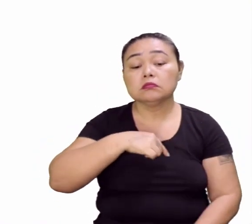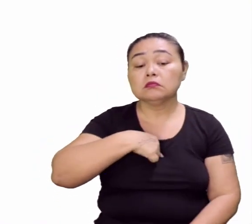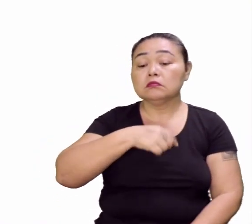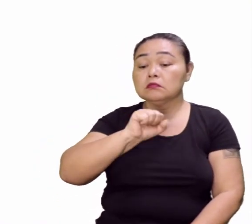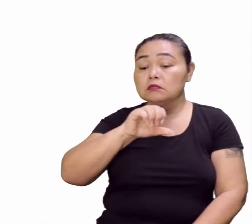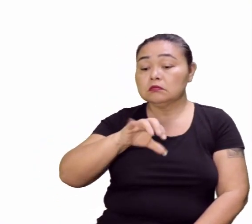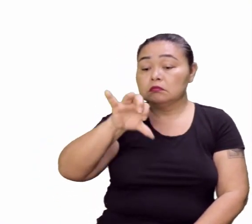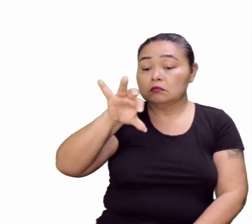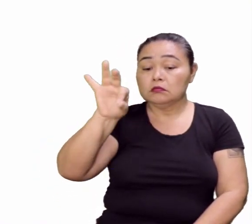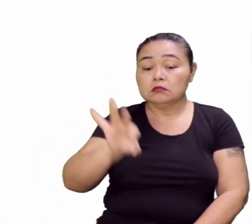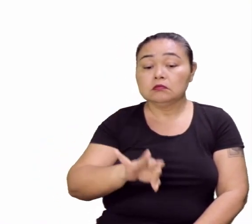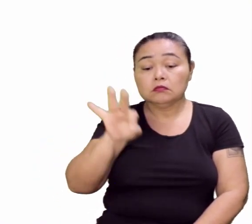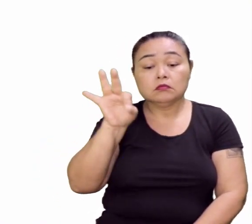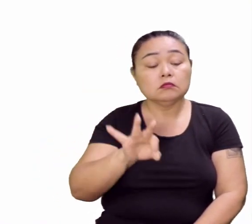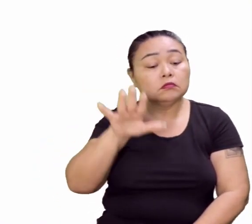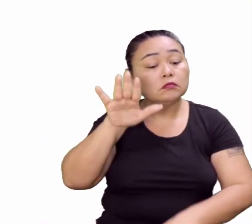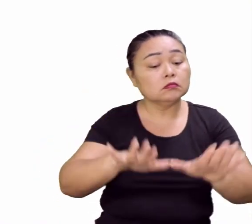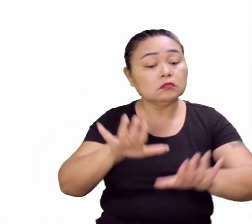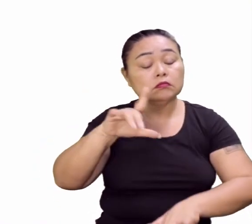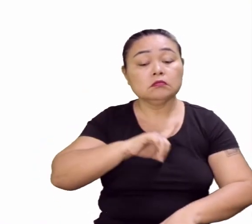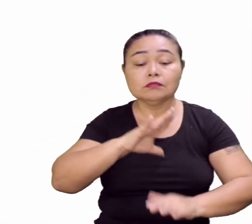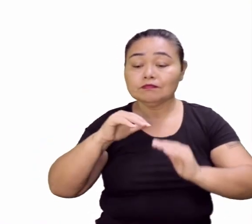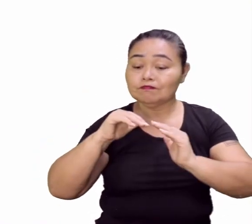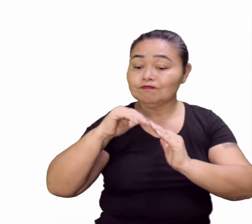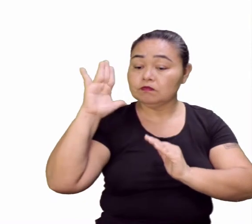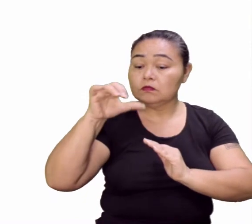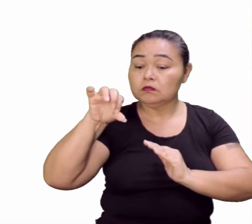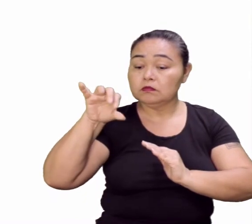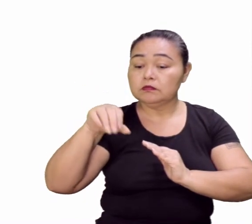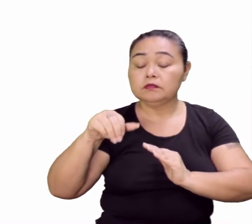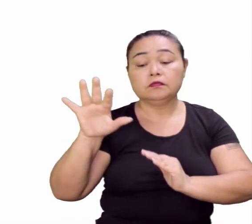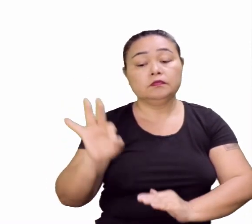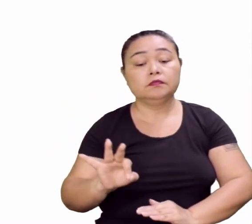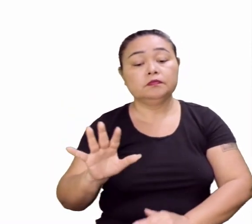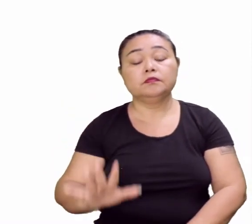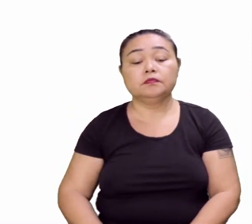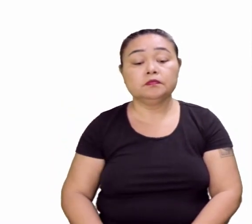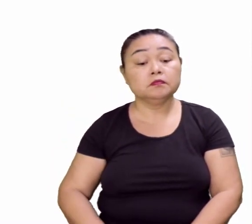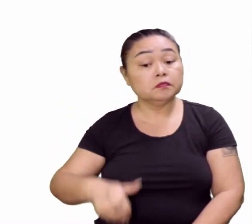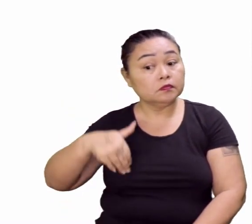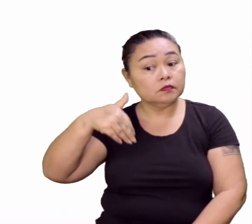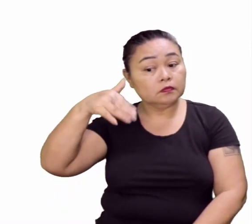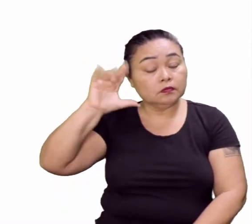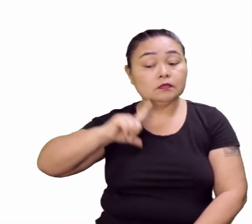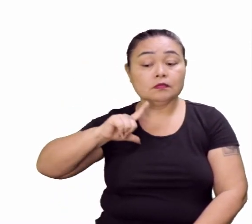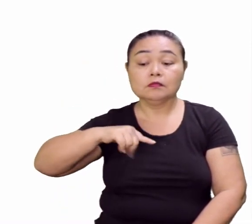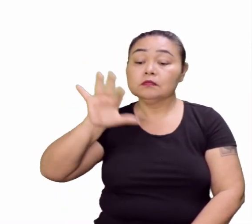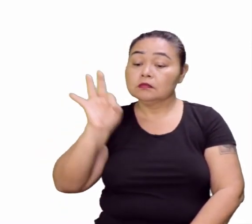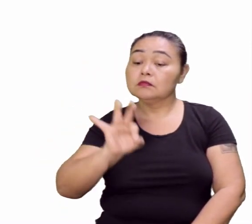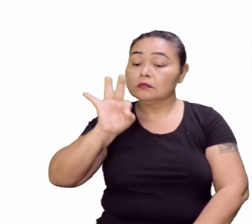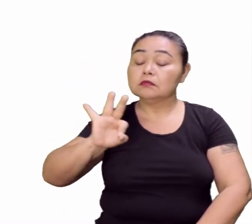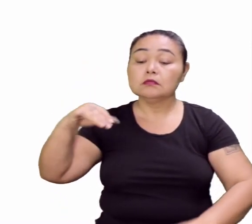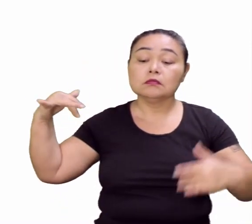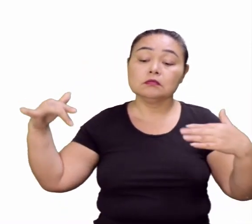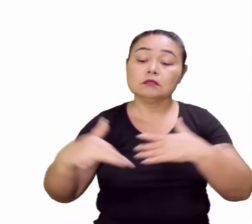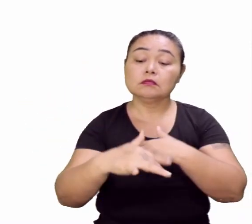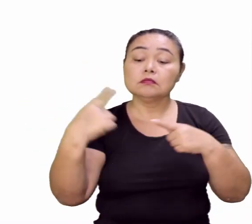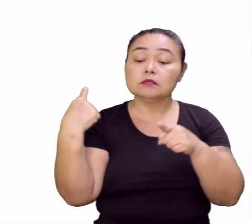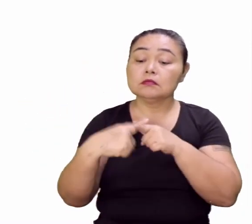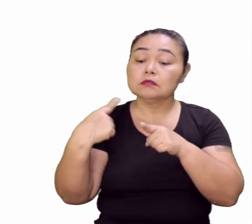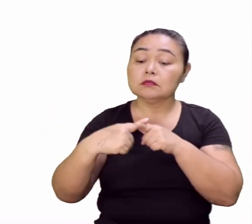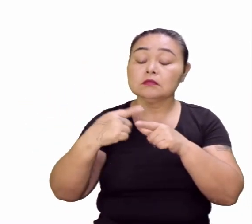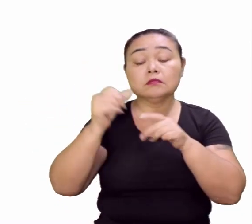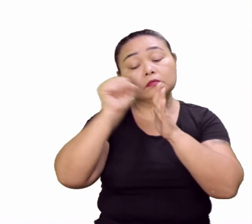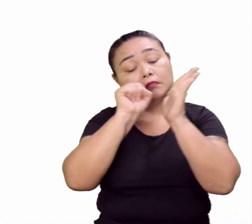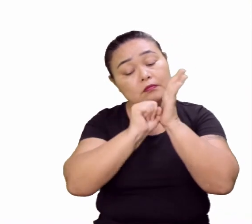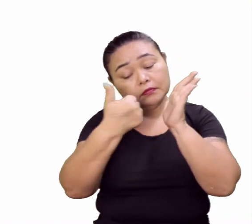90%, embora alguns já tenham ultrapassado os 90%. Elevada a taxa de urbanização, né? Exatamente. Porque, olha só, desde o